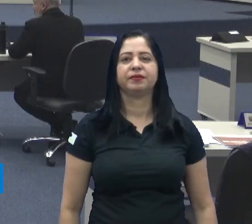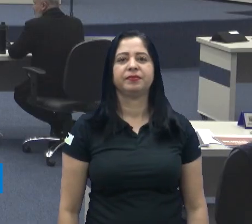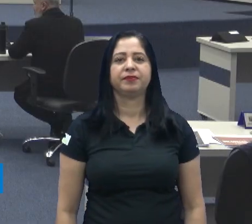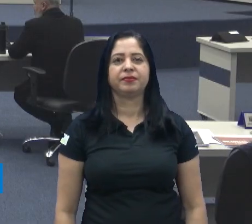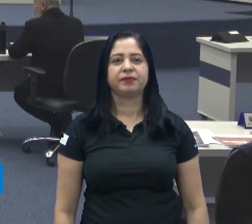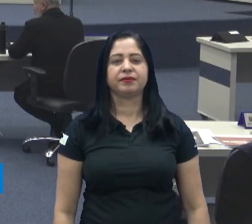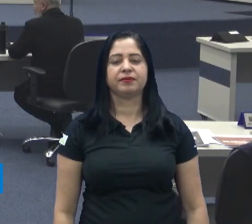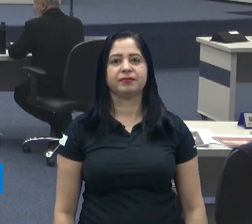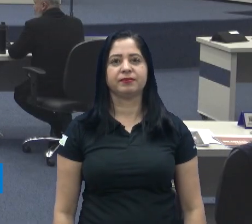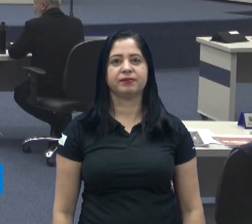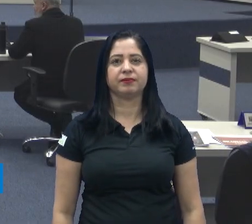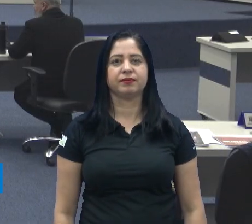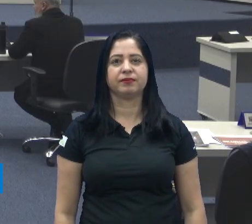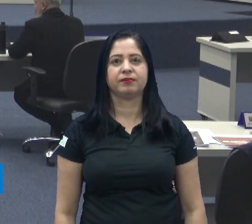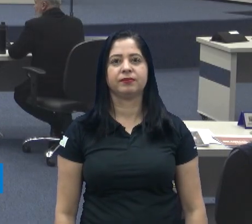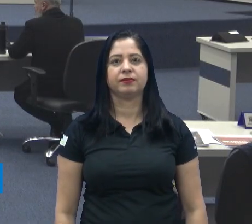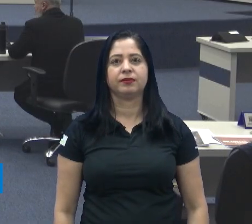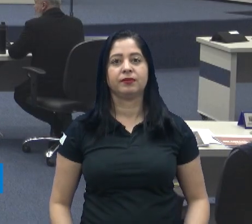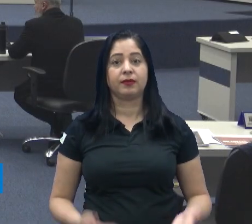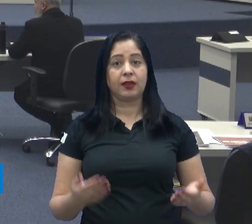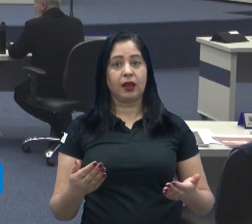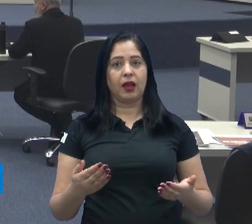Passa a presidência para o vereador Marcão.